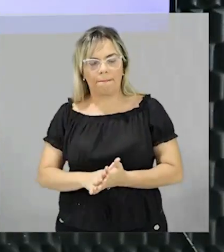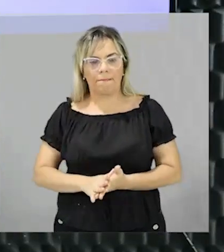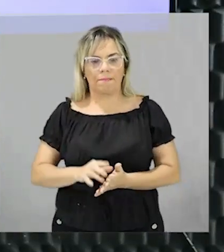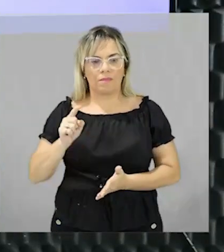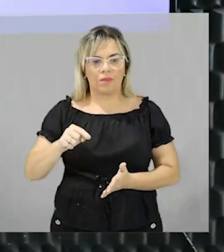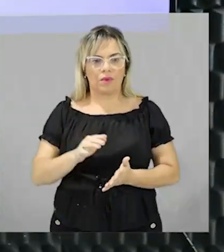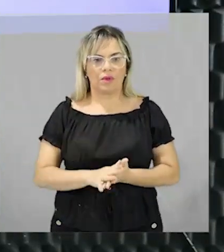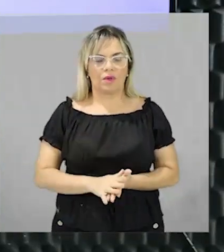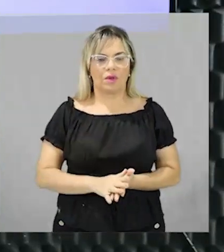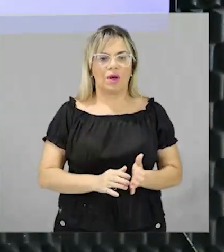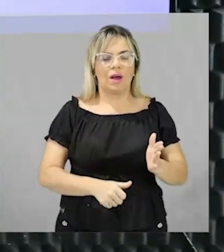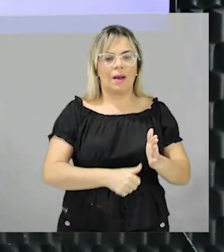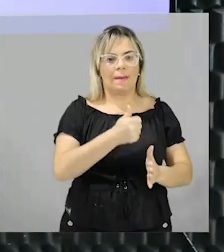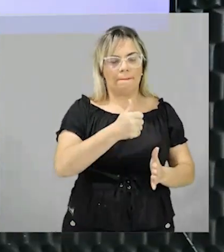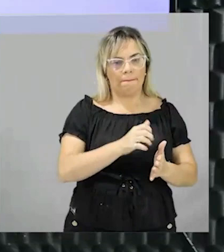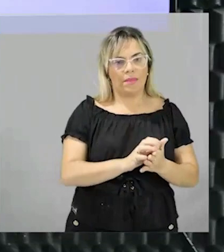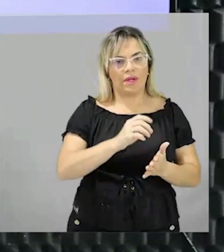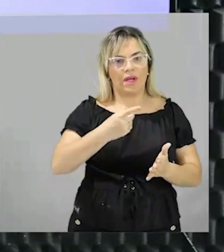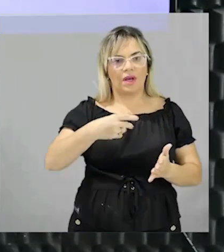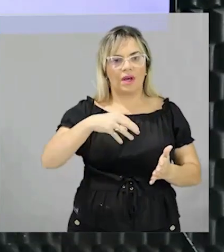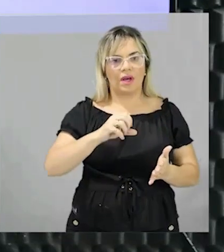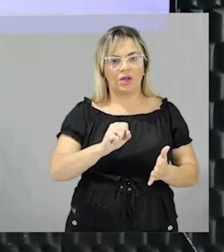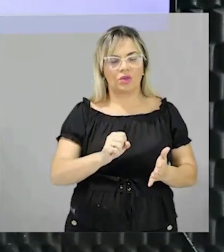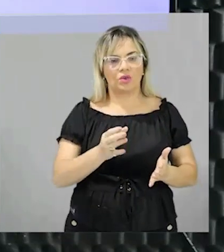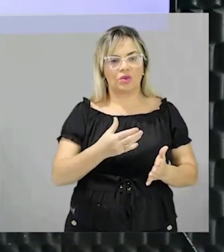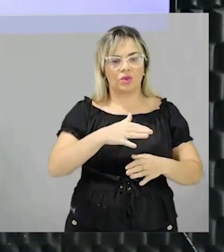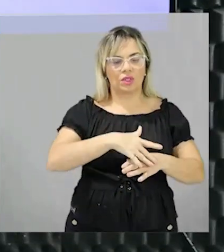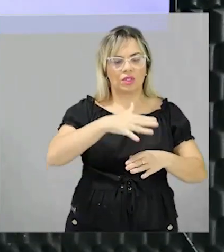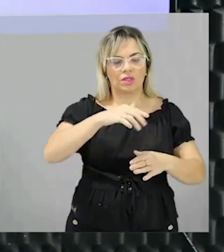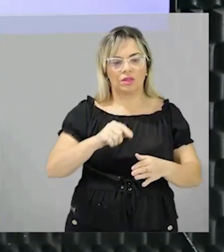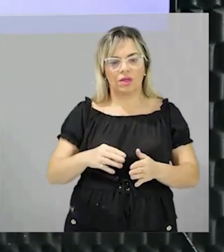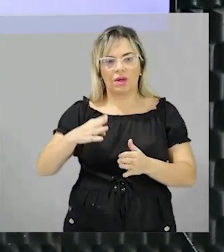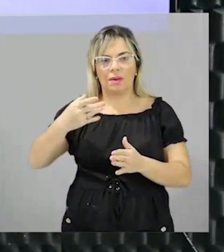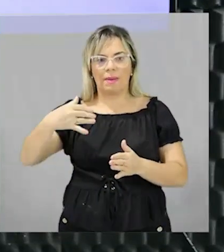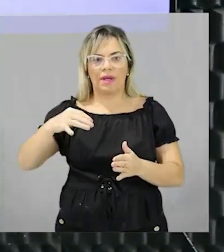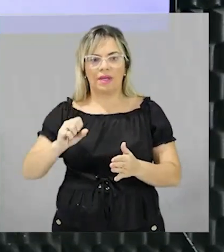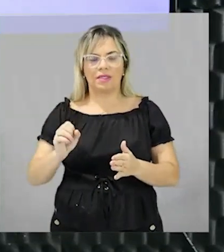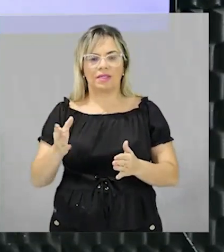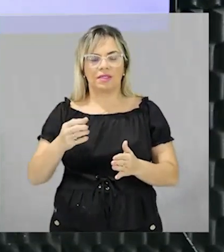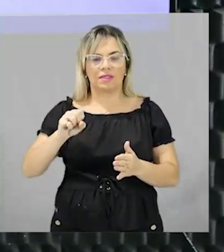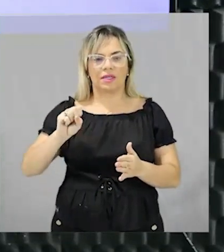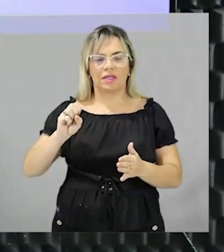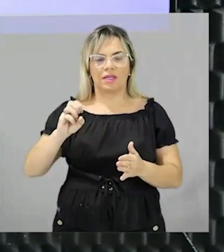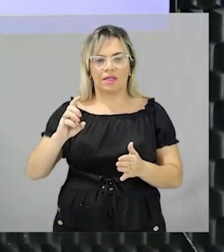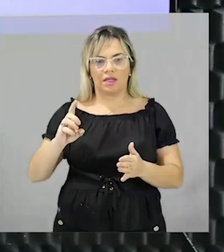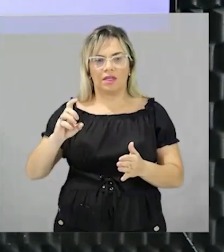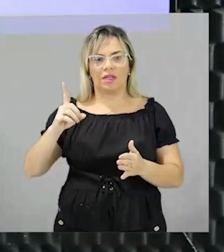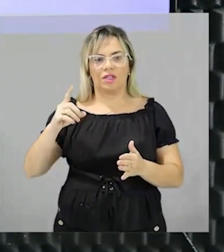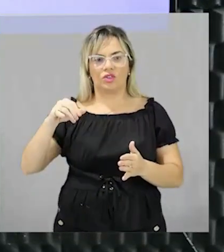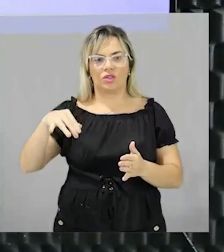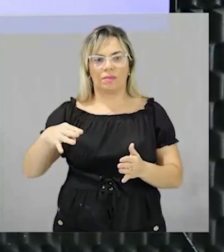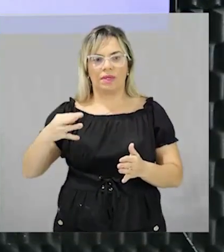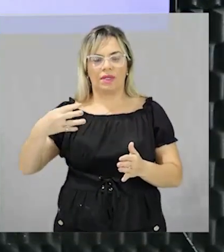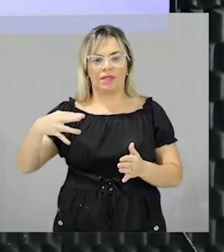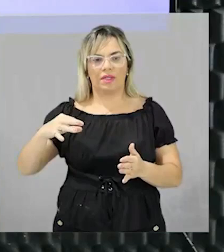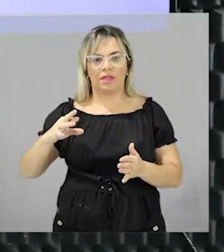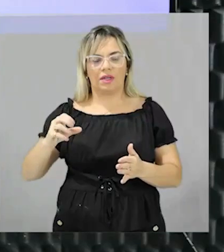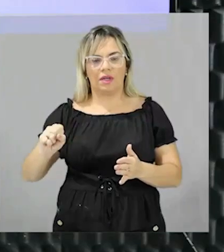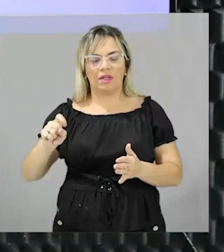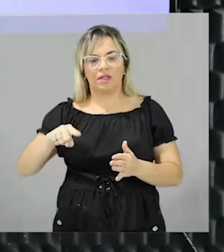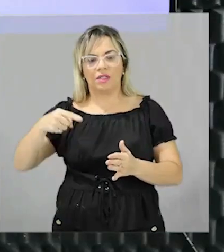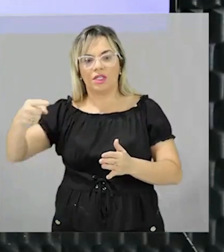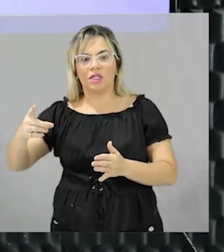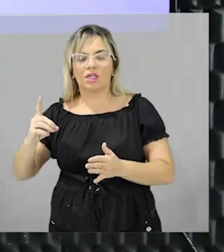escudos cristalinos, bacias sedimentares e dobramentos modernos. Beleza? Respira